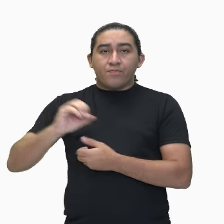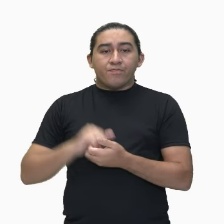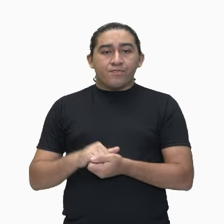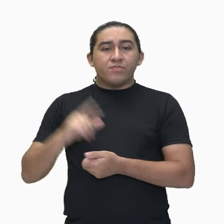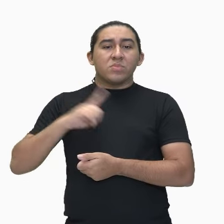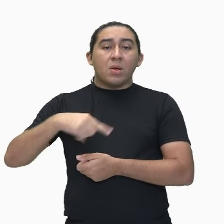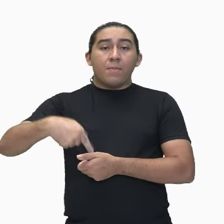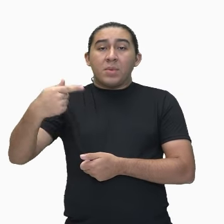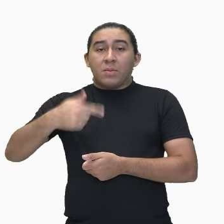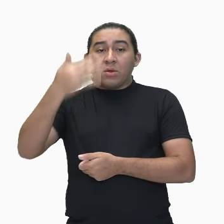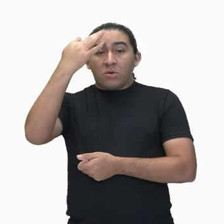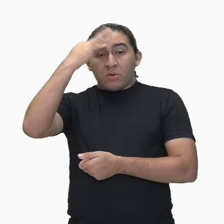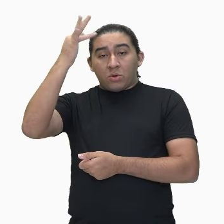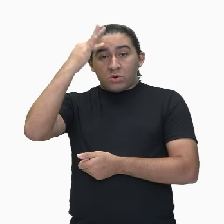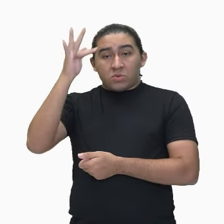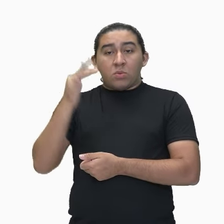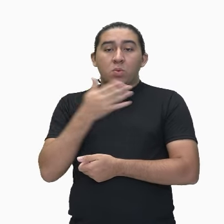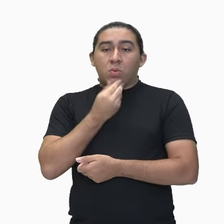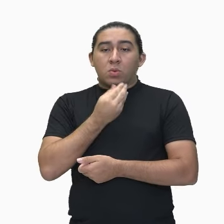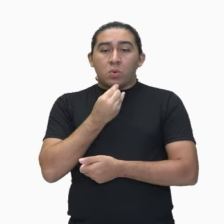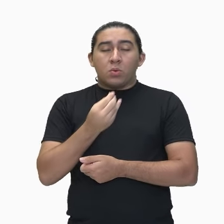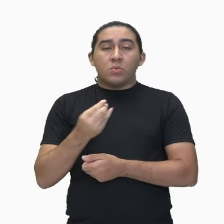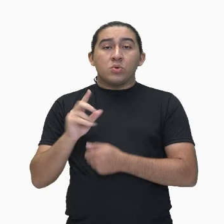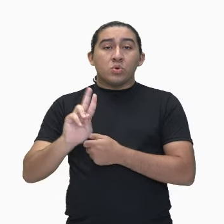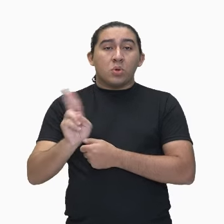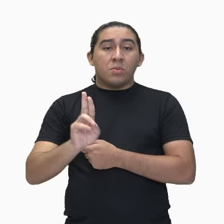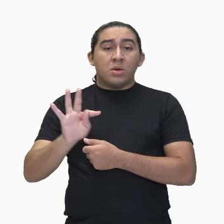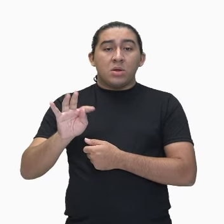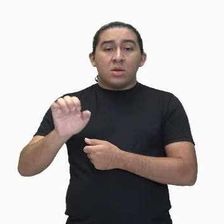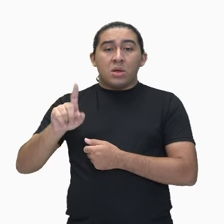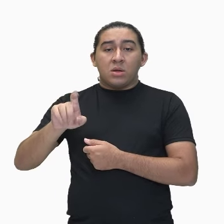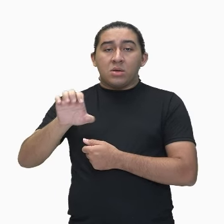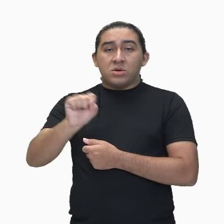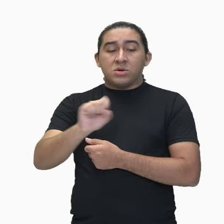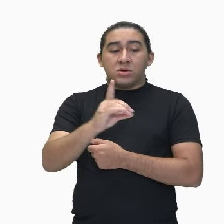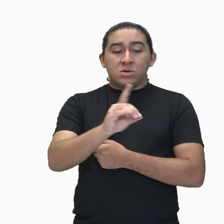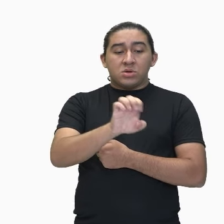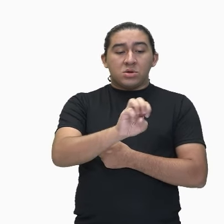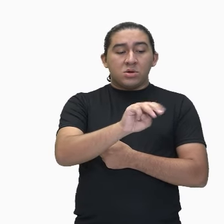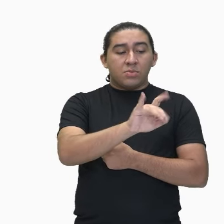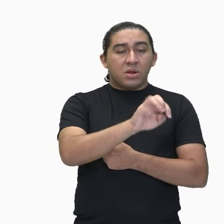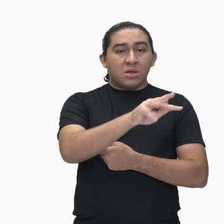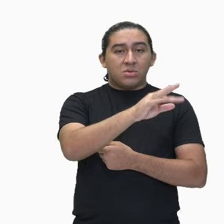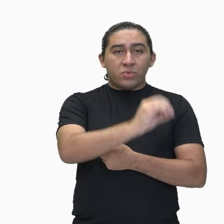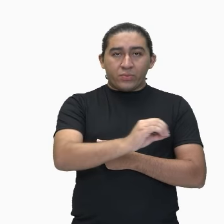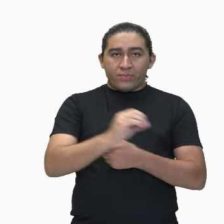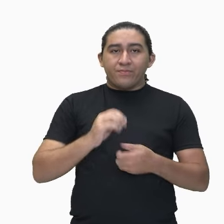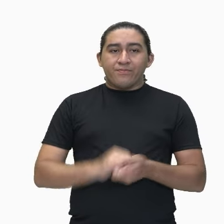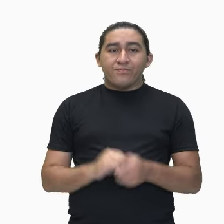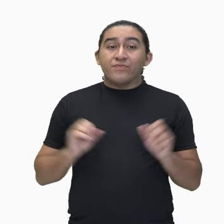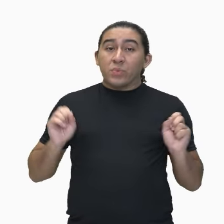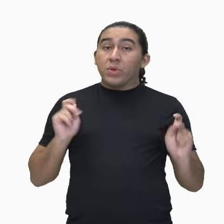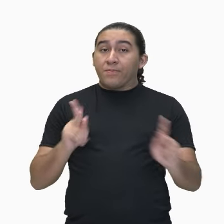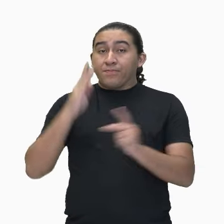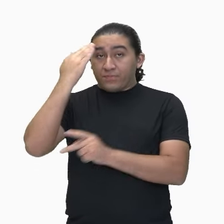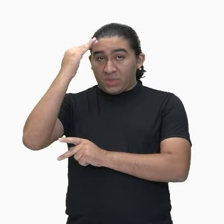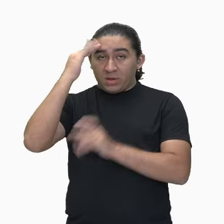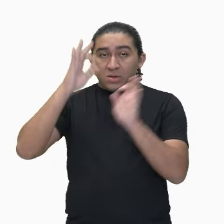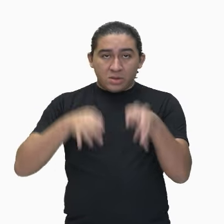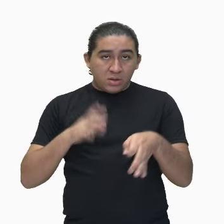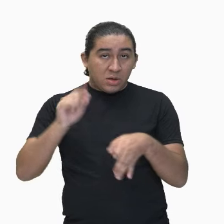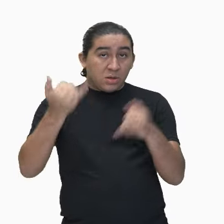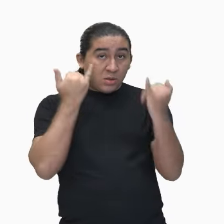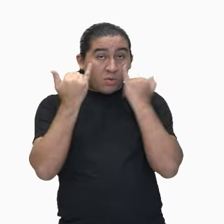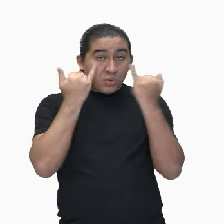primeiro filósofo, que foi Tales de Mileto. Perfeito, então? Entenderam isso daí? Então,